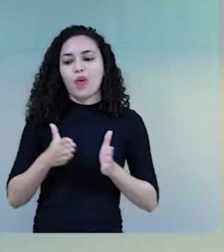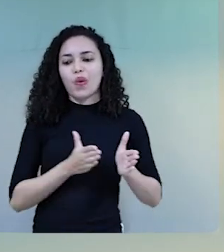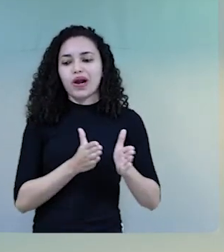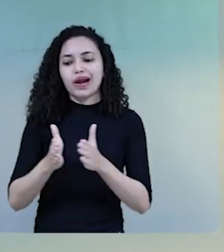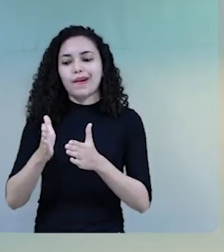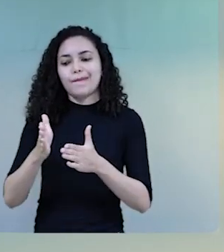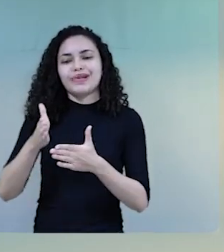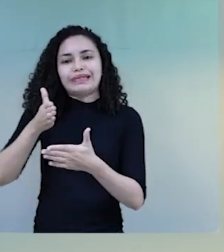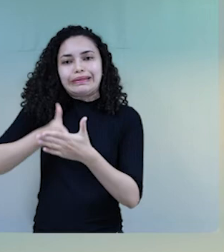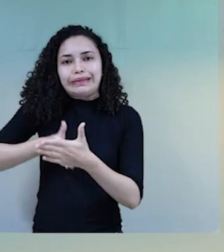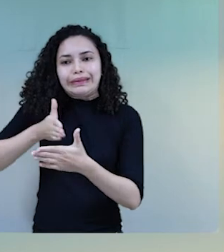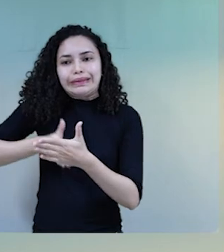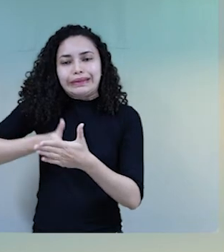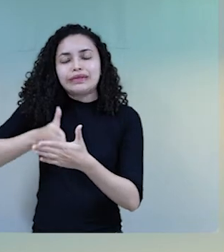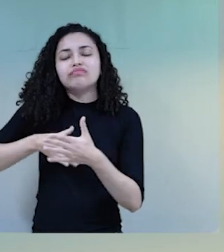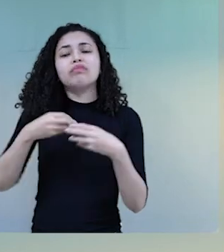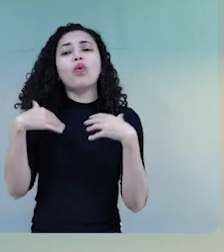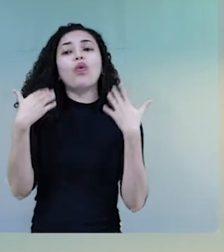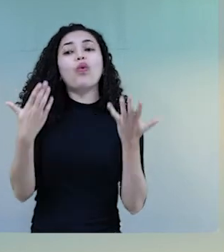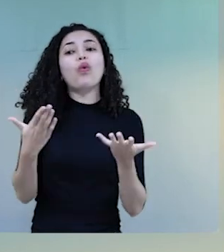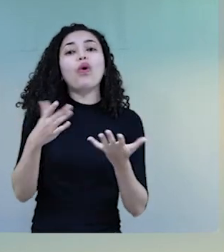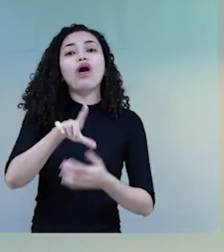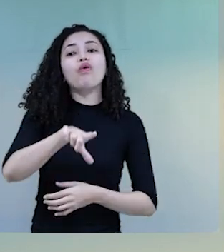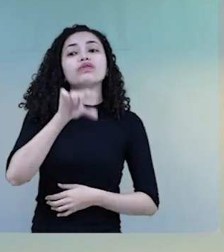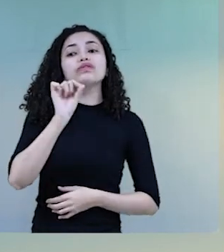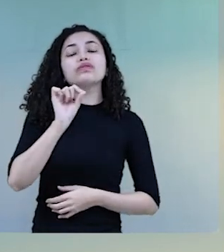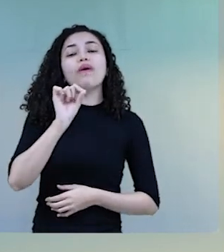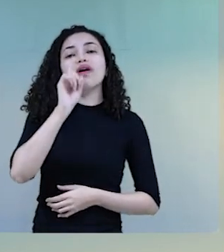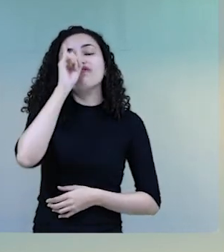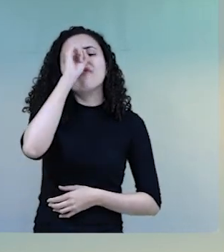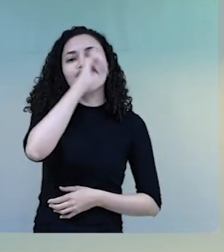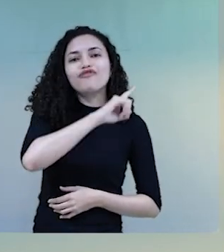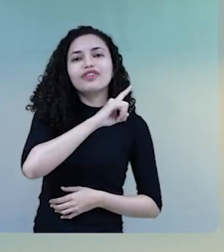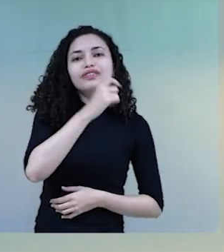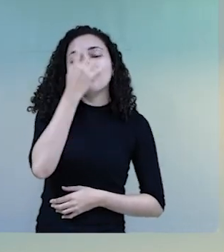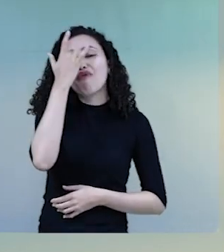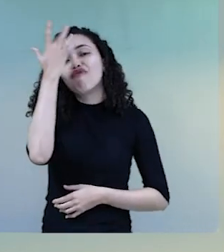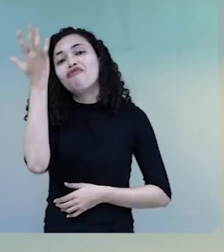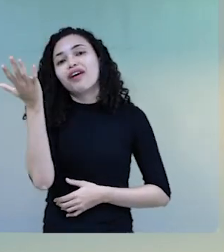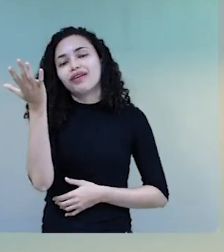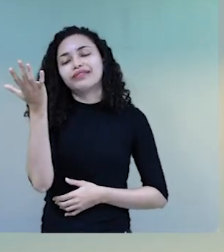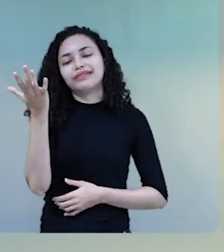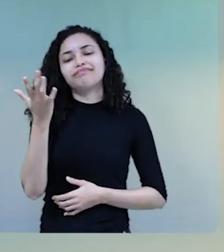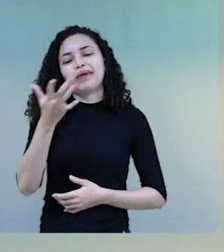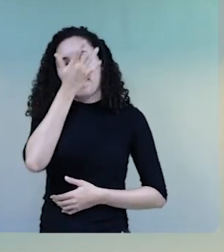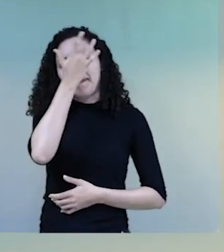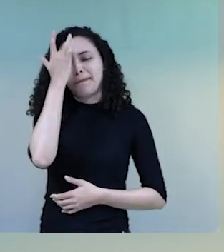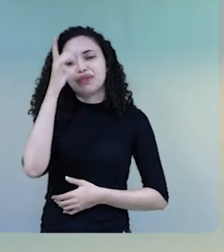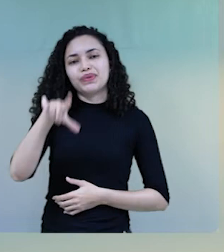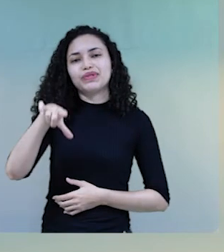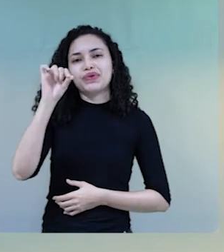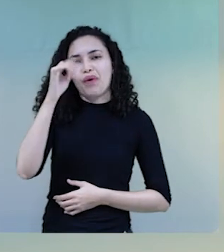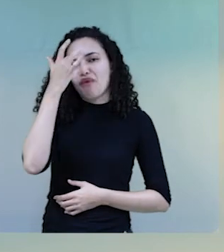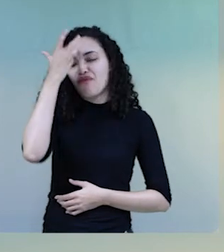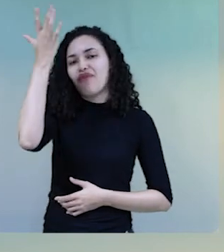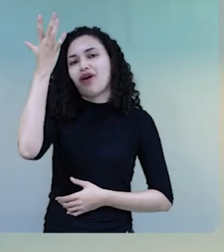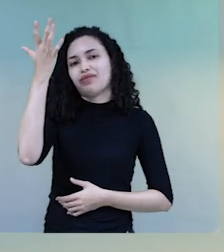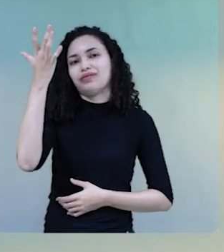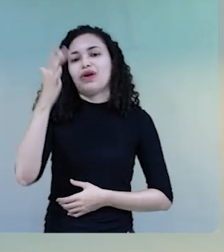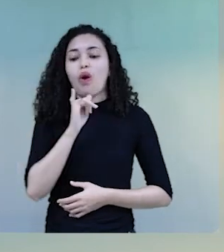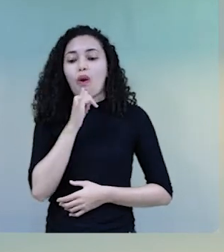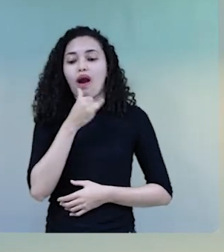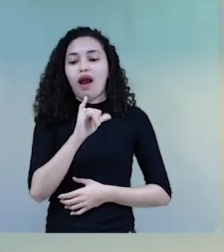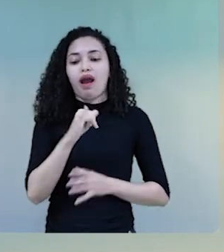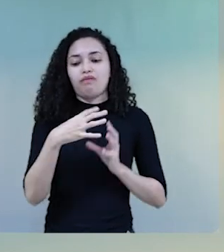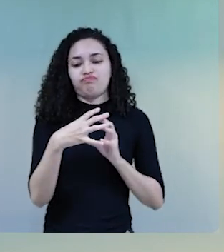sem dificuldade alguma. Então, de forma lógica, as pessoas costumam escolher o caminho mais fácil para poder chegar lá. E a corrente elétrica não deixa de ser